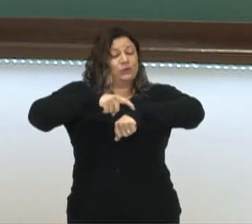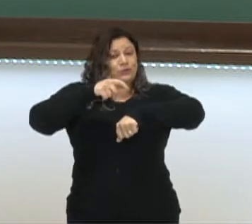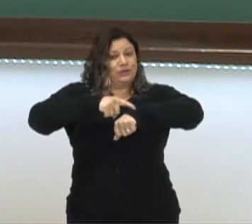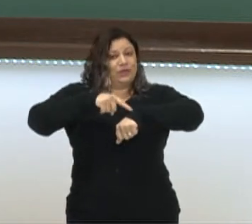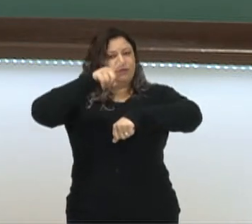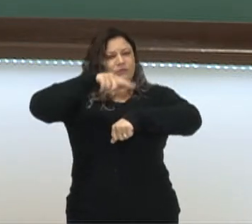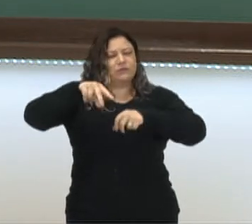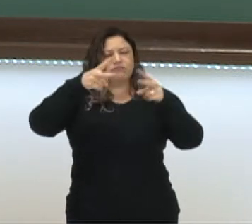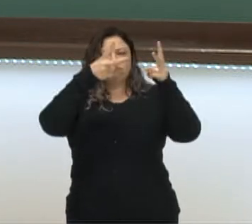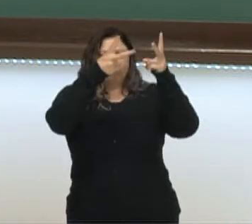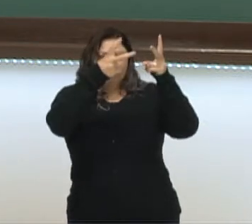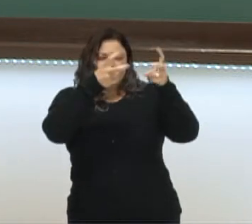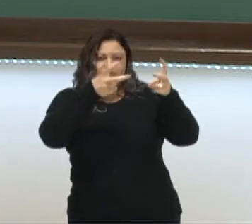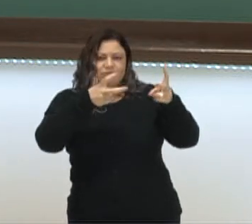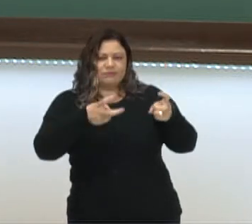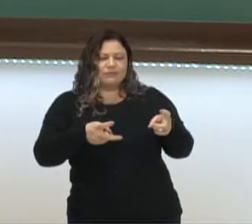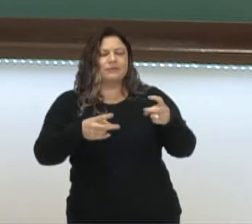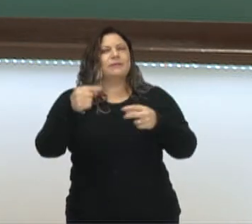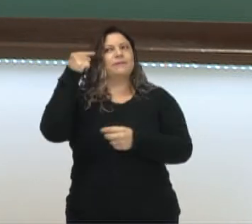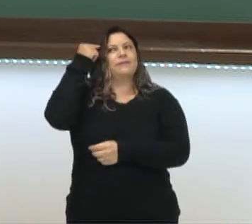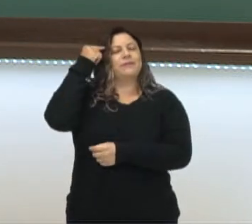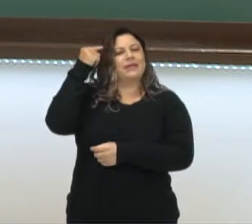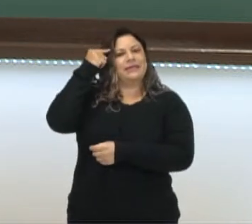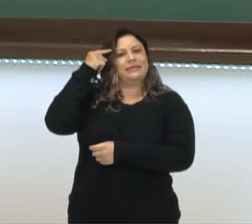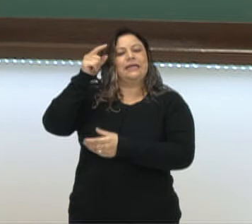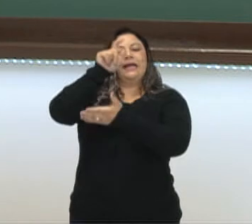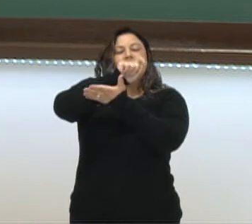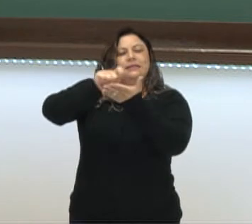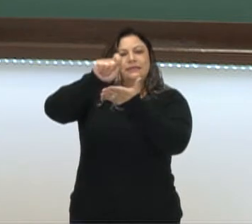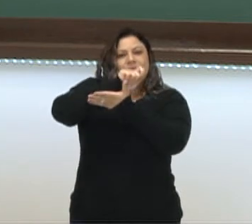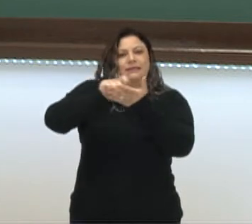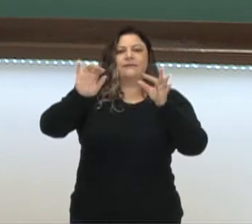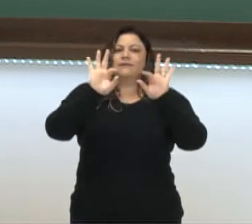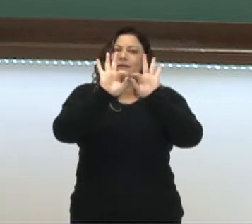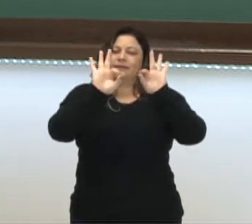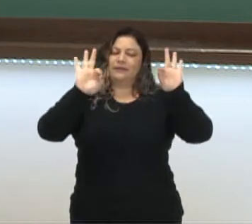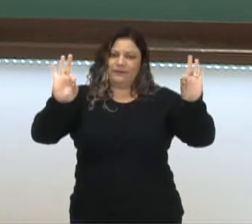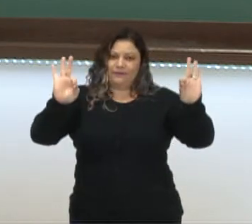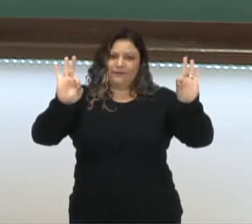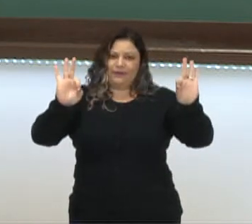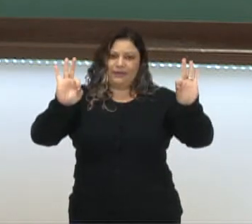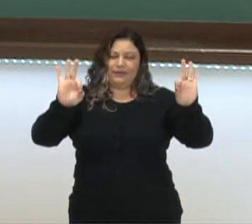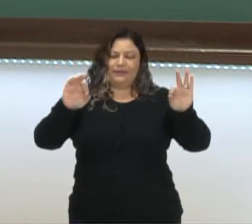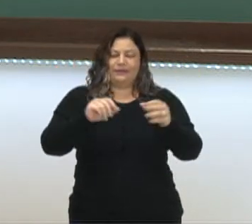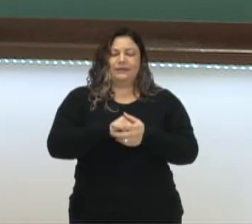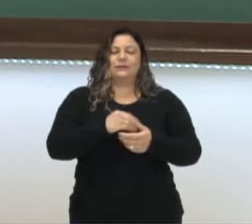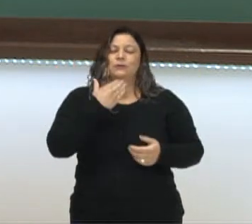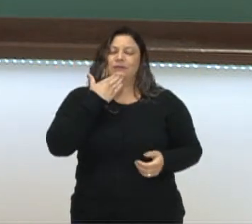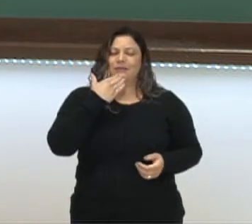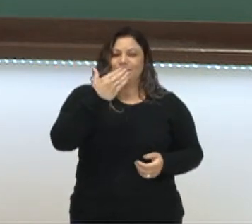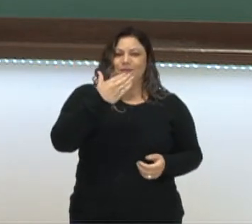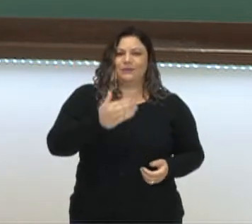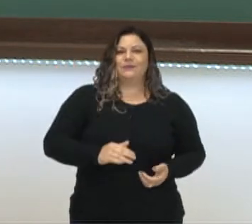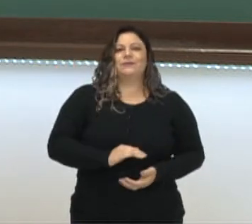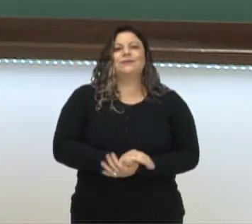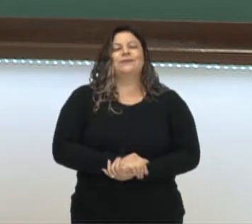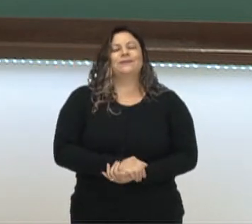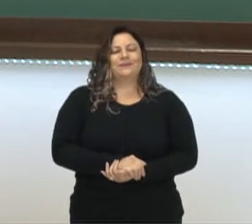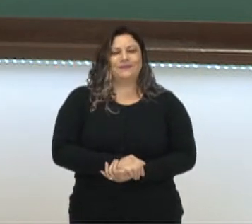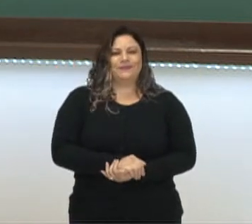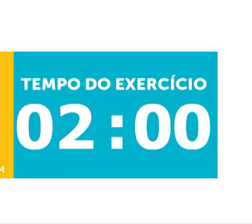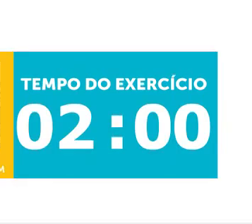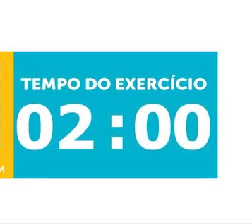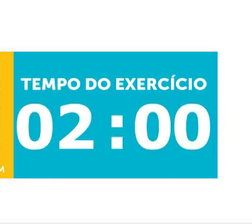vocês analisarem, pensarem um pouquinho, escreverem a frase aí com o que está sendo solicitado no enunciado, tá?